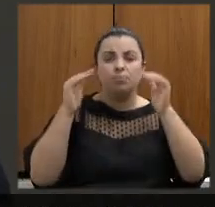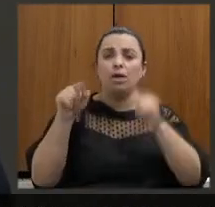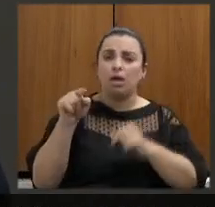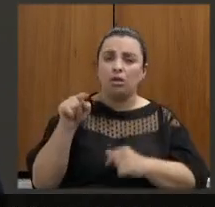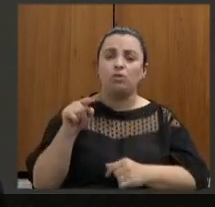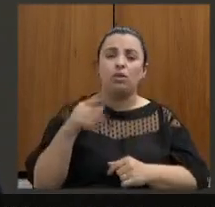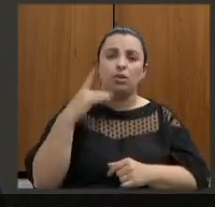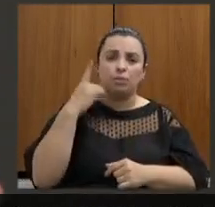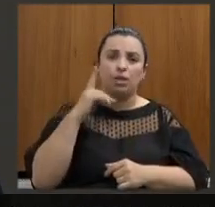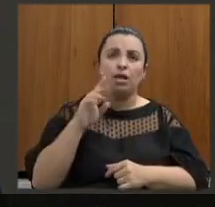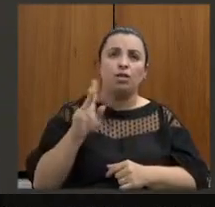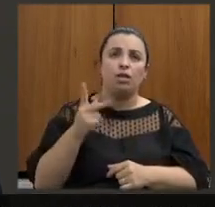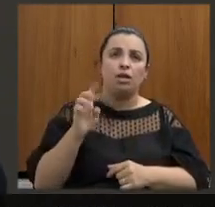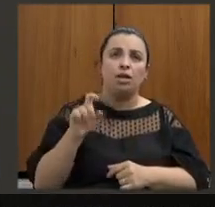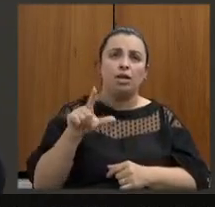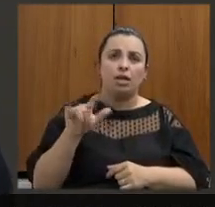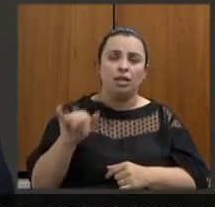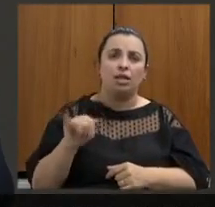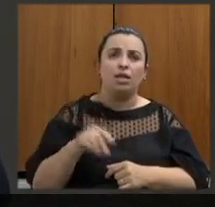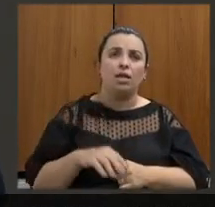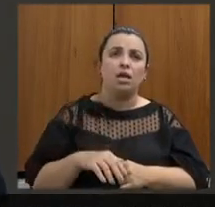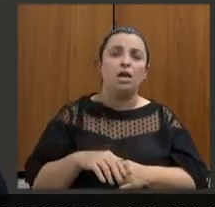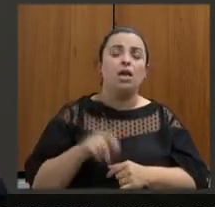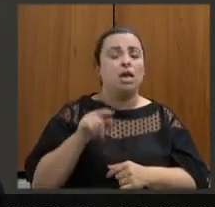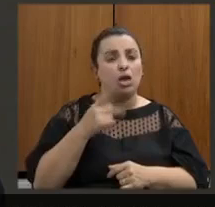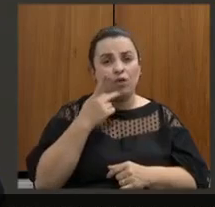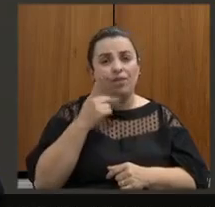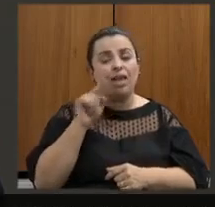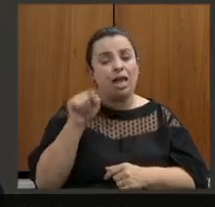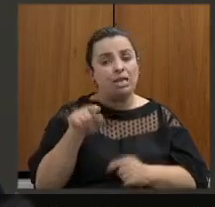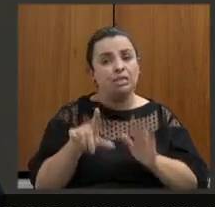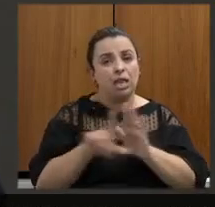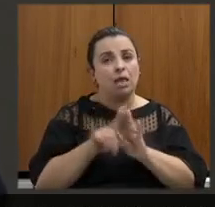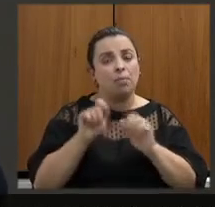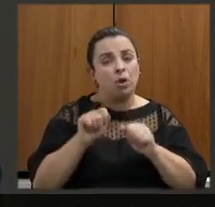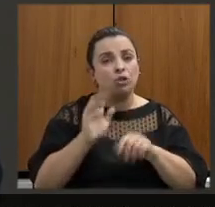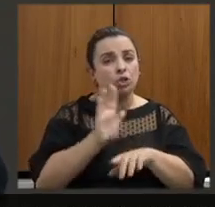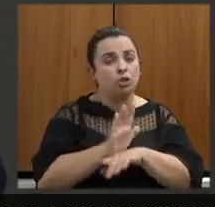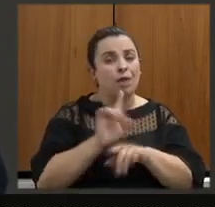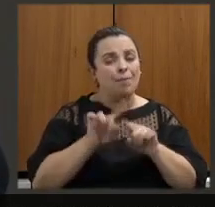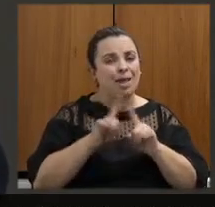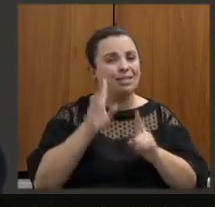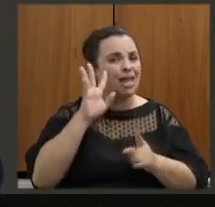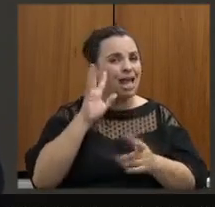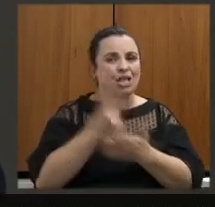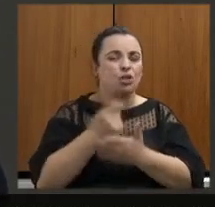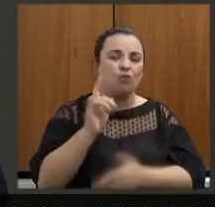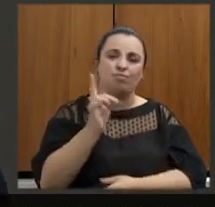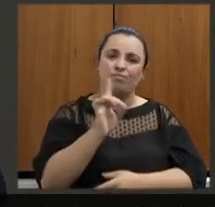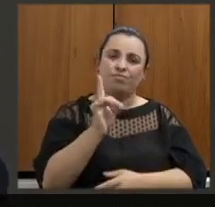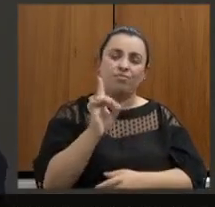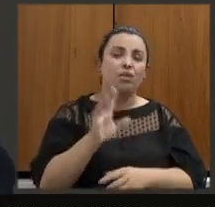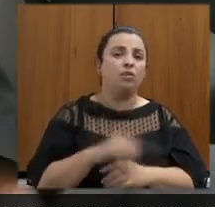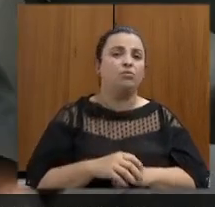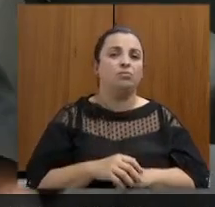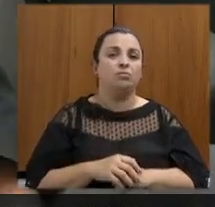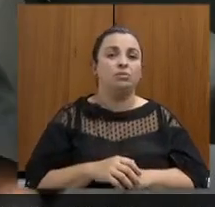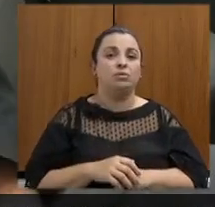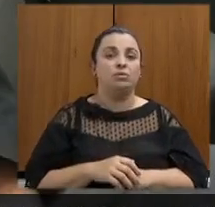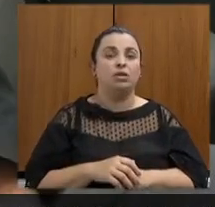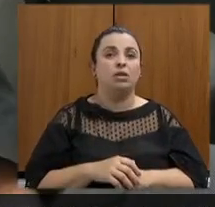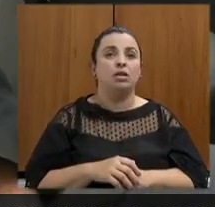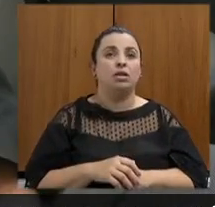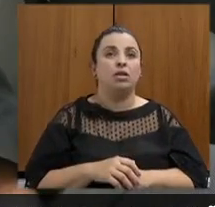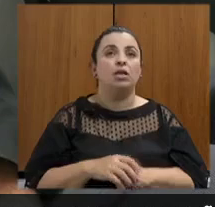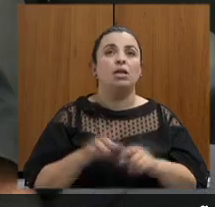e eu na época disso essa lei ela pode ajudar mas ela não resolve o problema e sobre a questão de